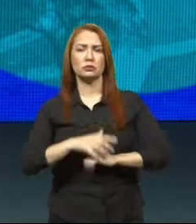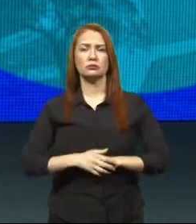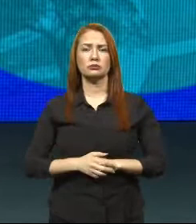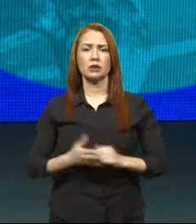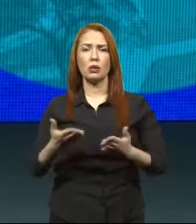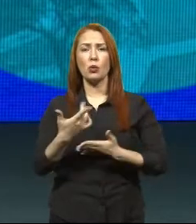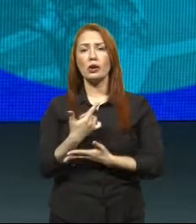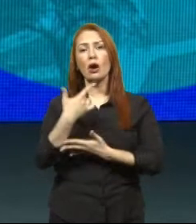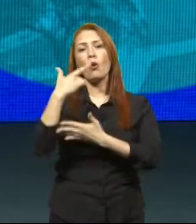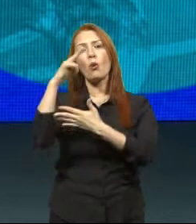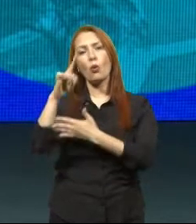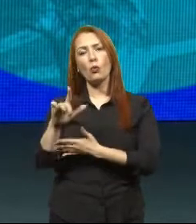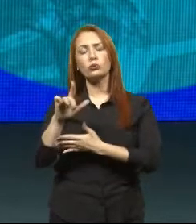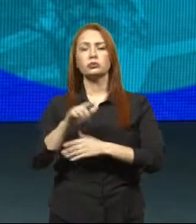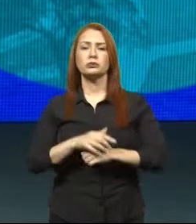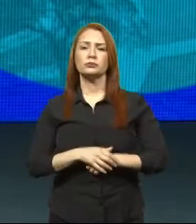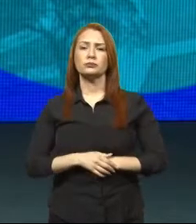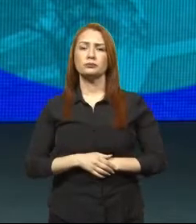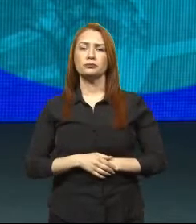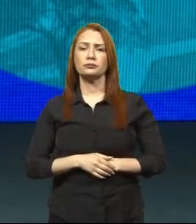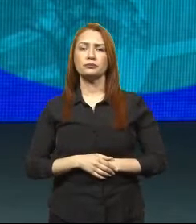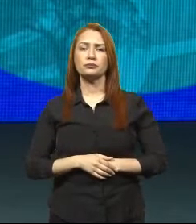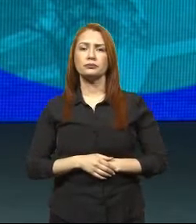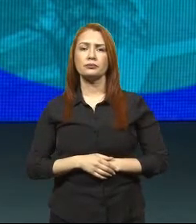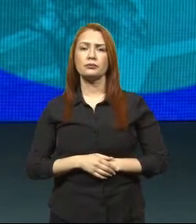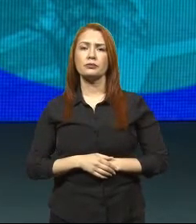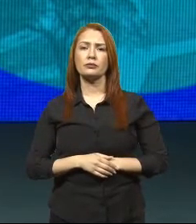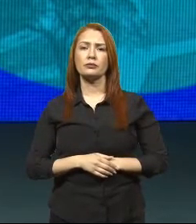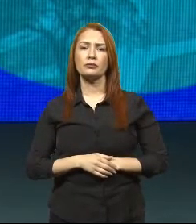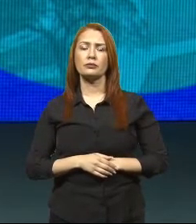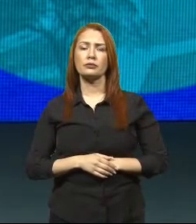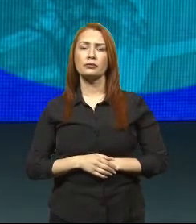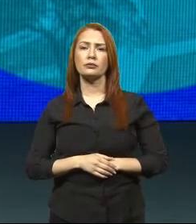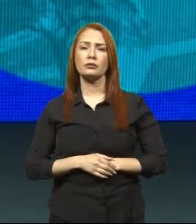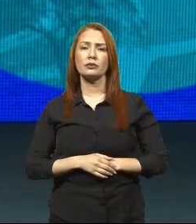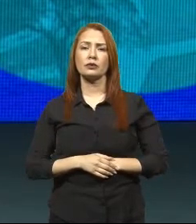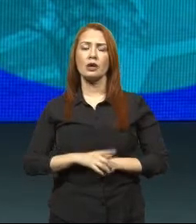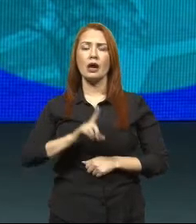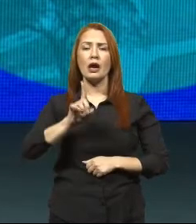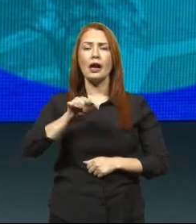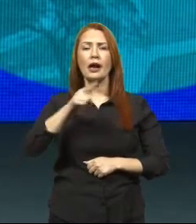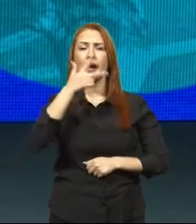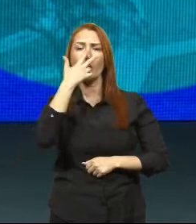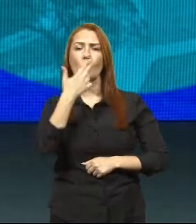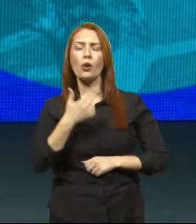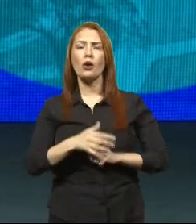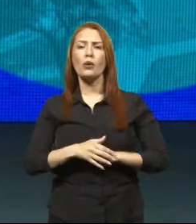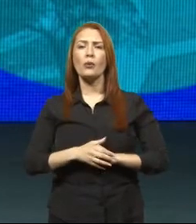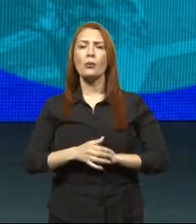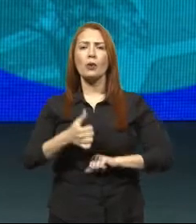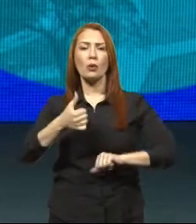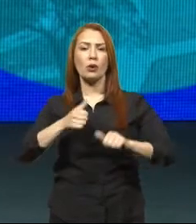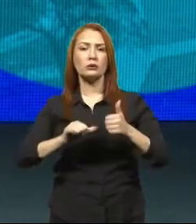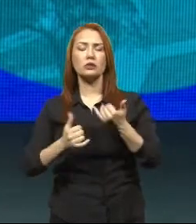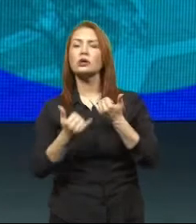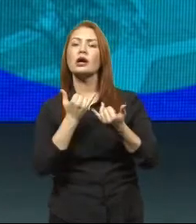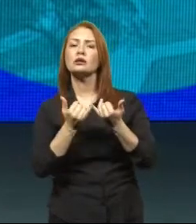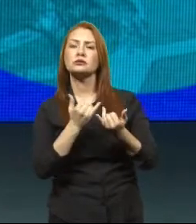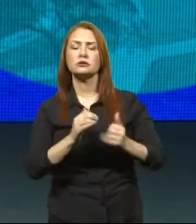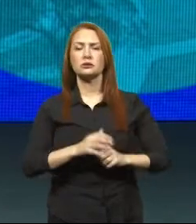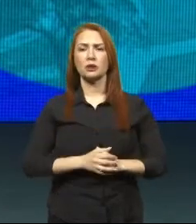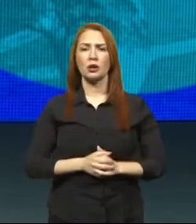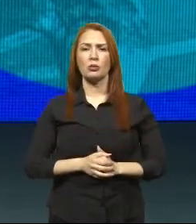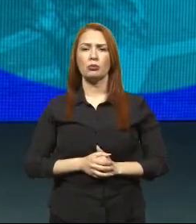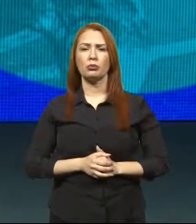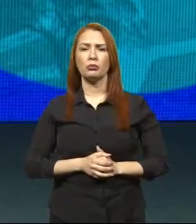outras realmente significarão um salto de qualidade, como na área de telemedicina,